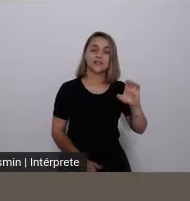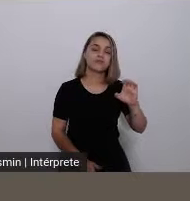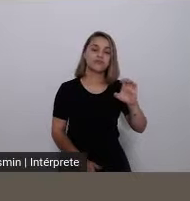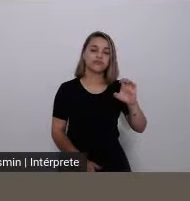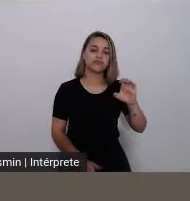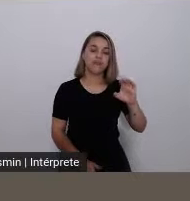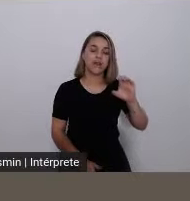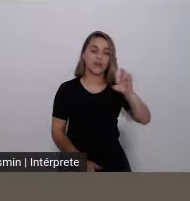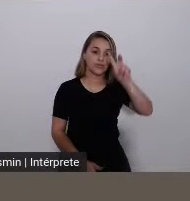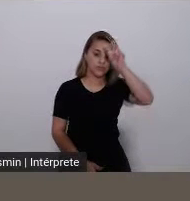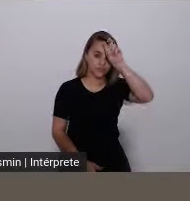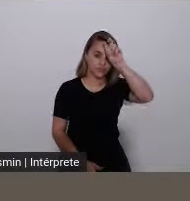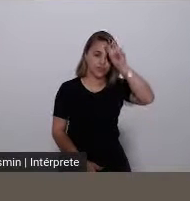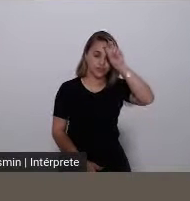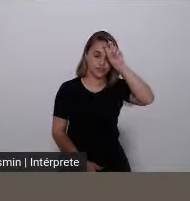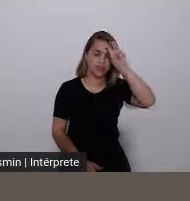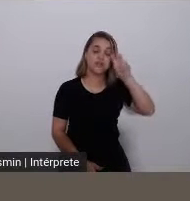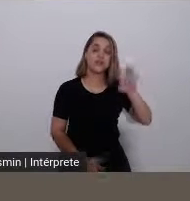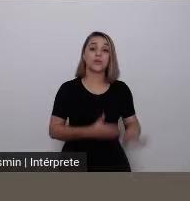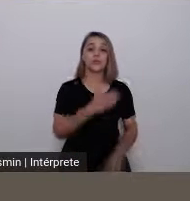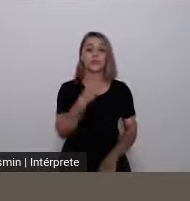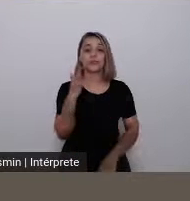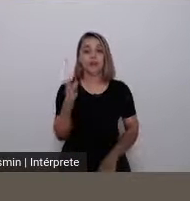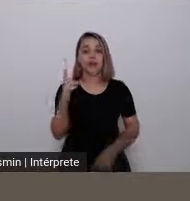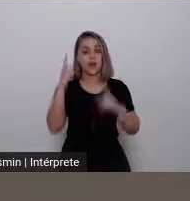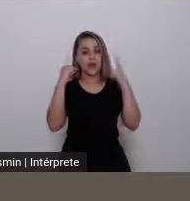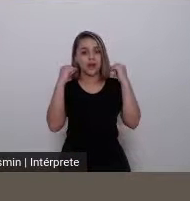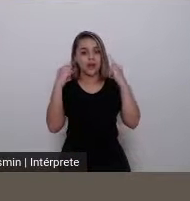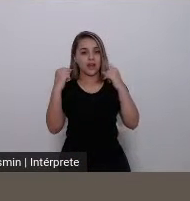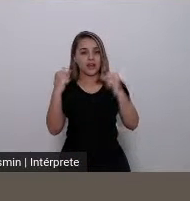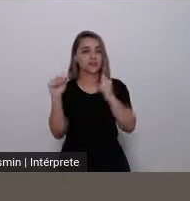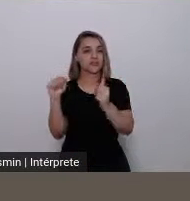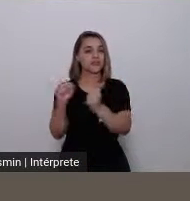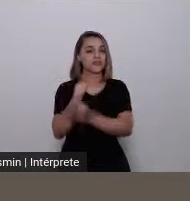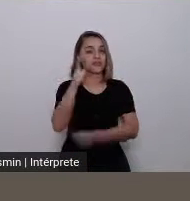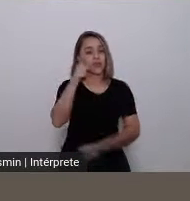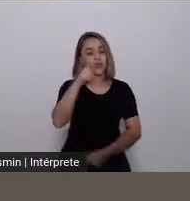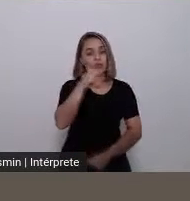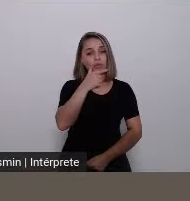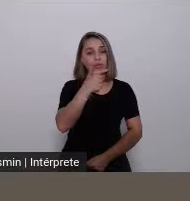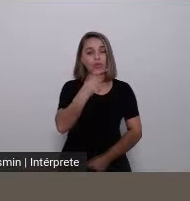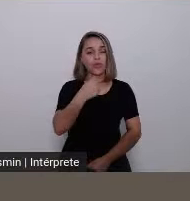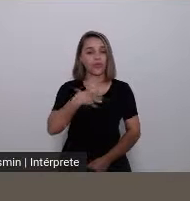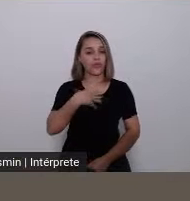junto com o primeiro filho do Oswald, o Nonê, que estava viajando junto com eles.